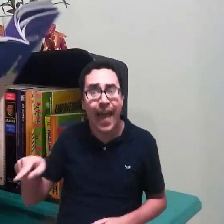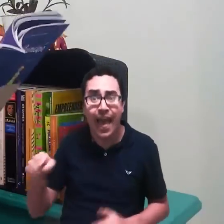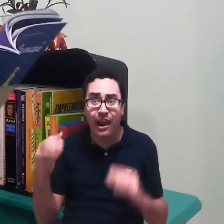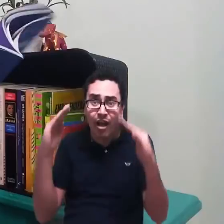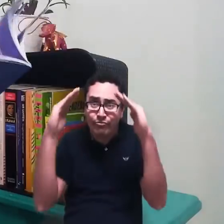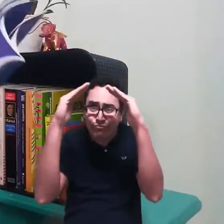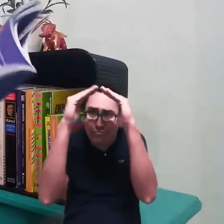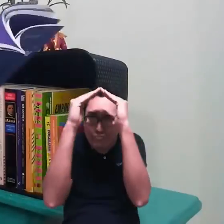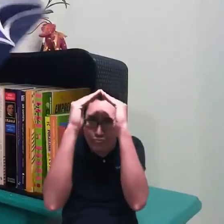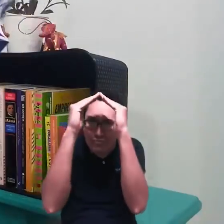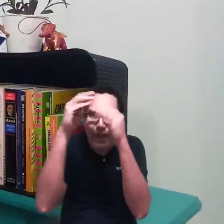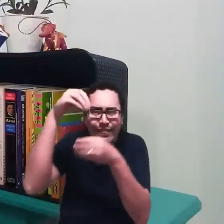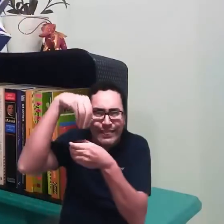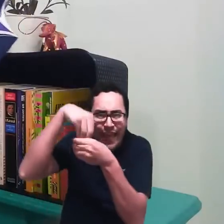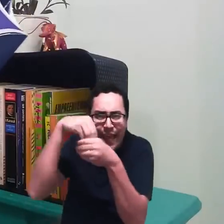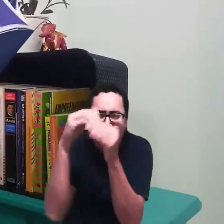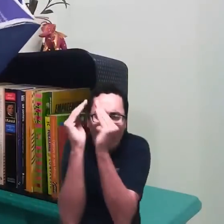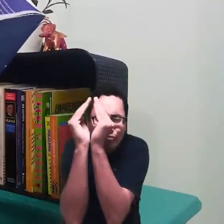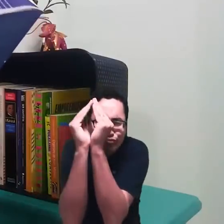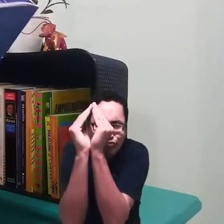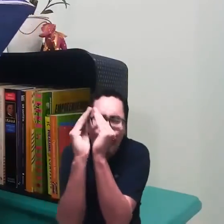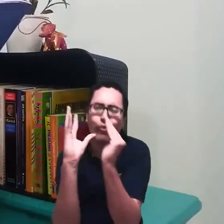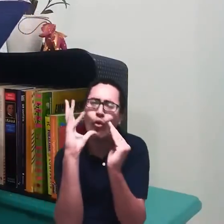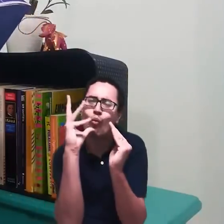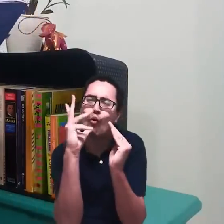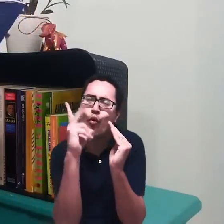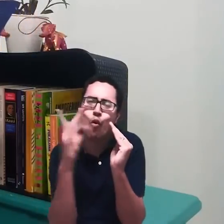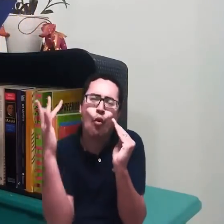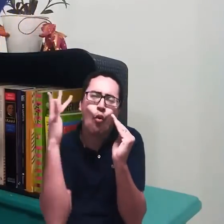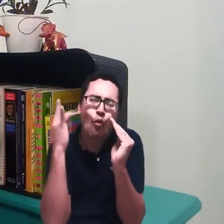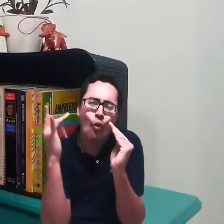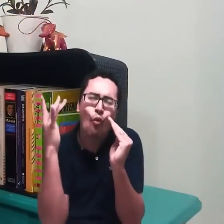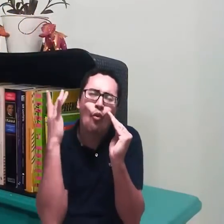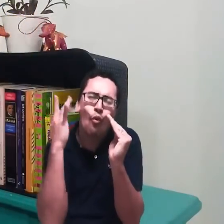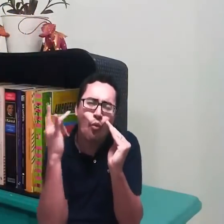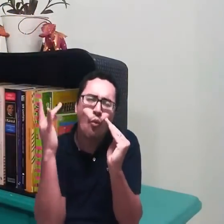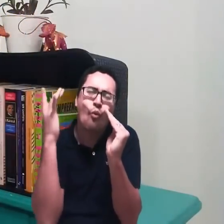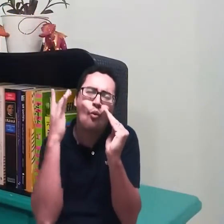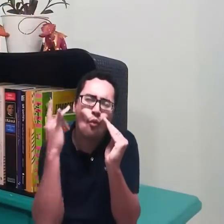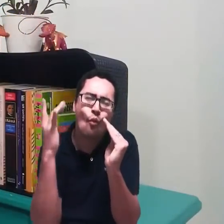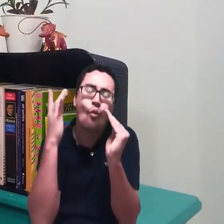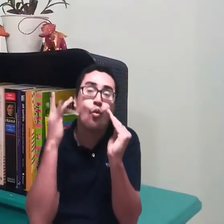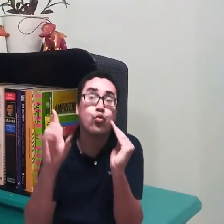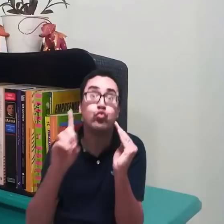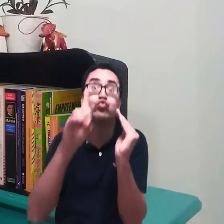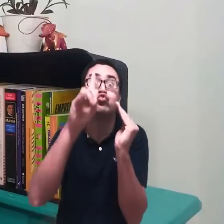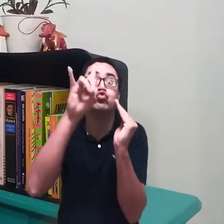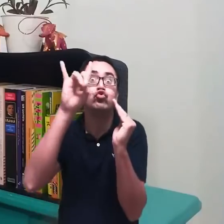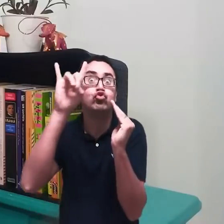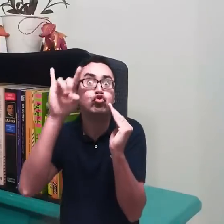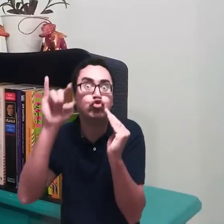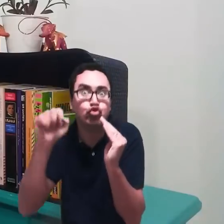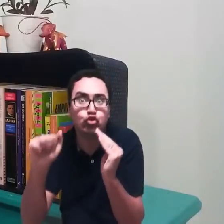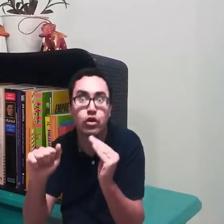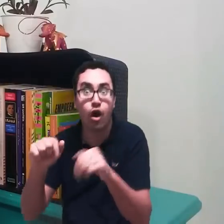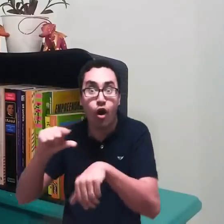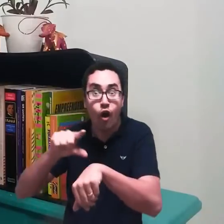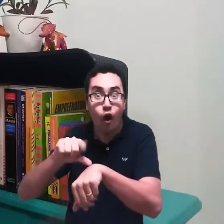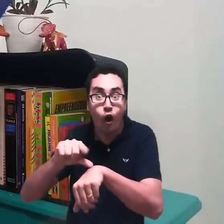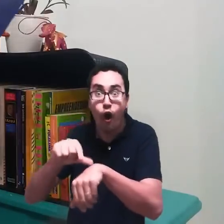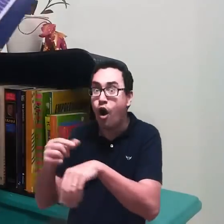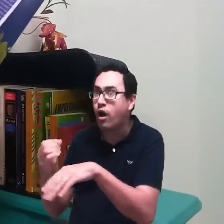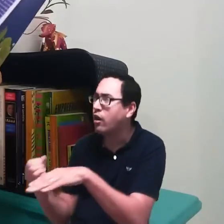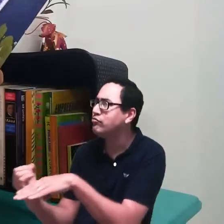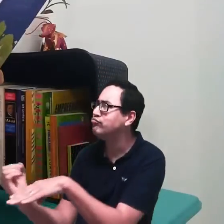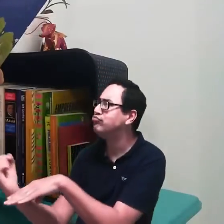toilette durou dias e dias, e eis que afinal, certa manhã, justamente ao